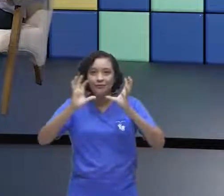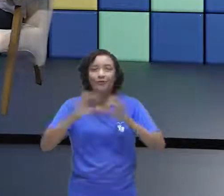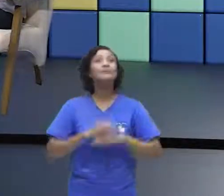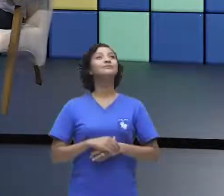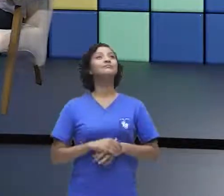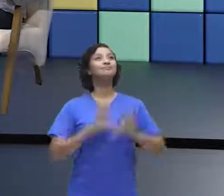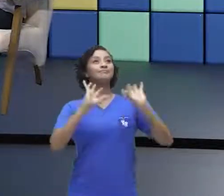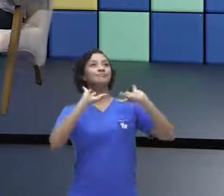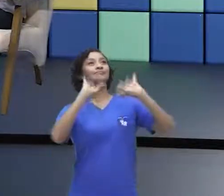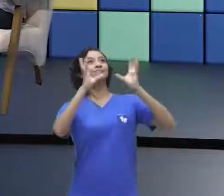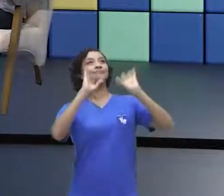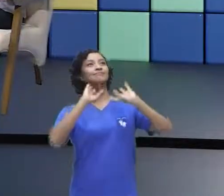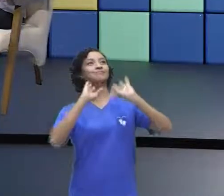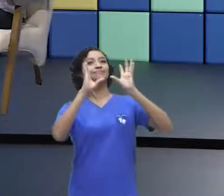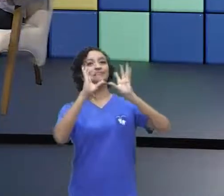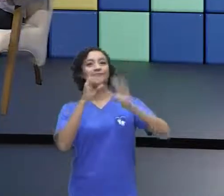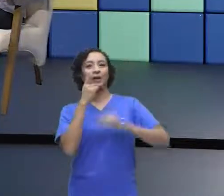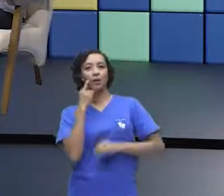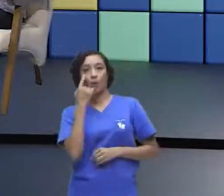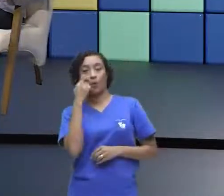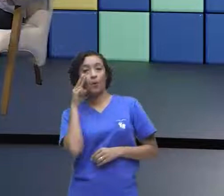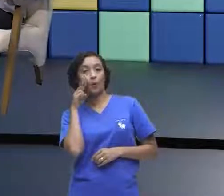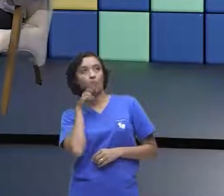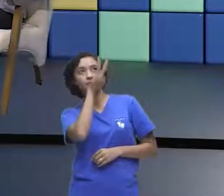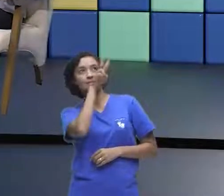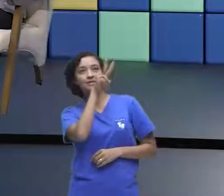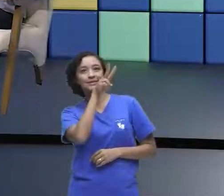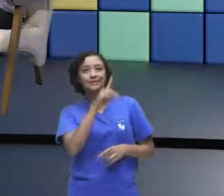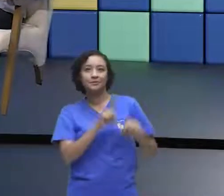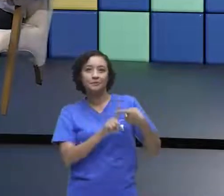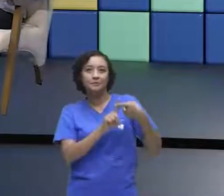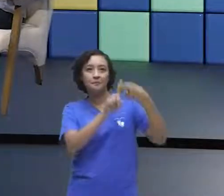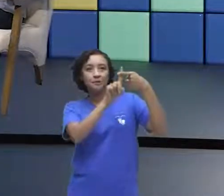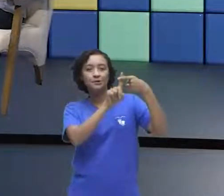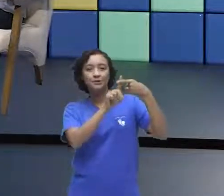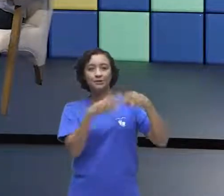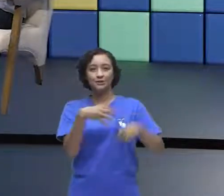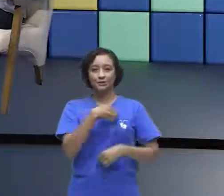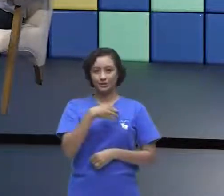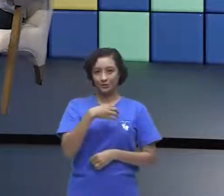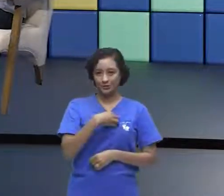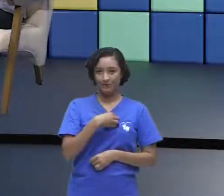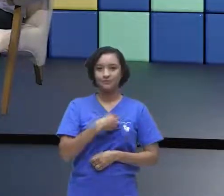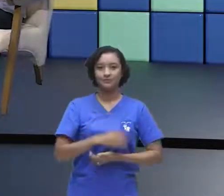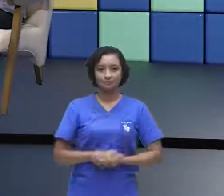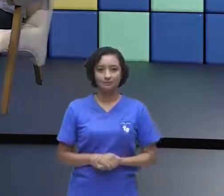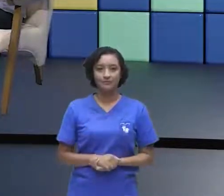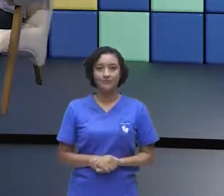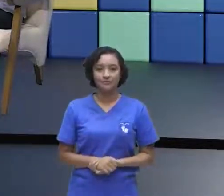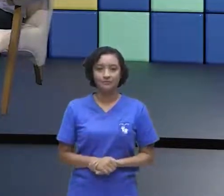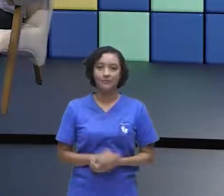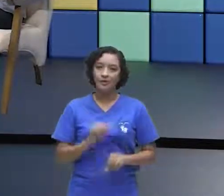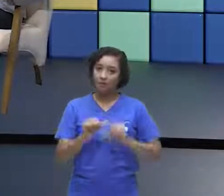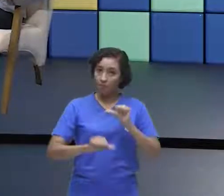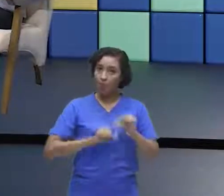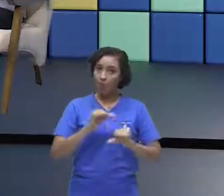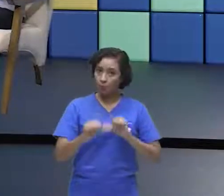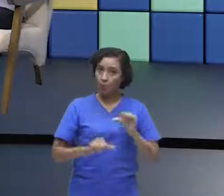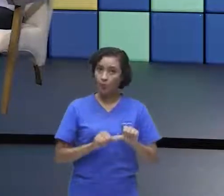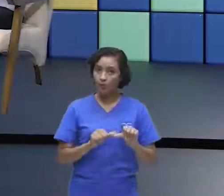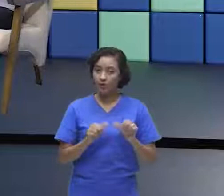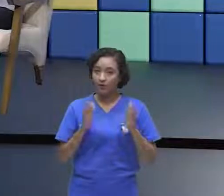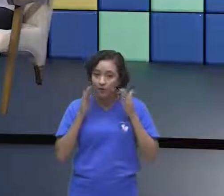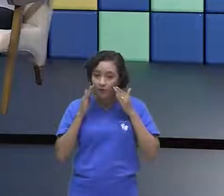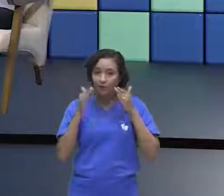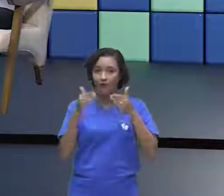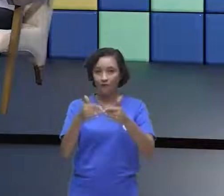seu foco está em quê? No positivo, no horizonte. Então muda o teu foco. Muda, né? Faz